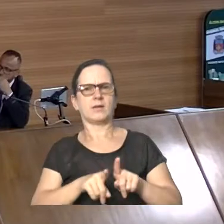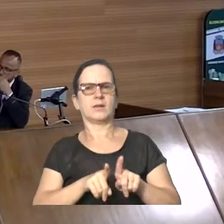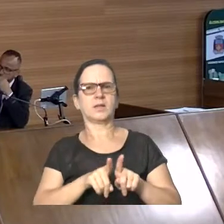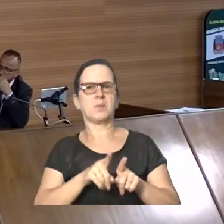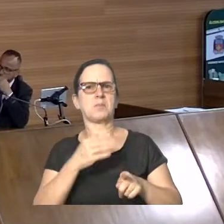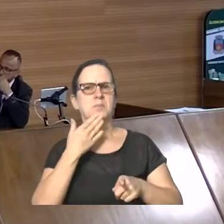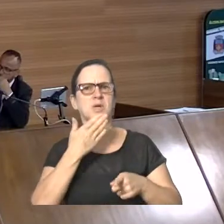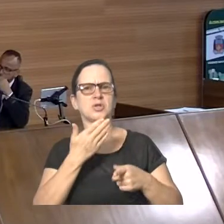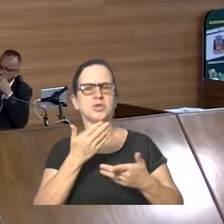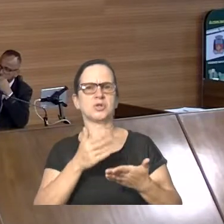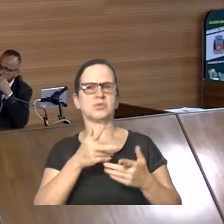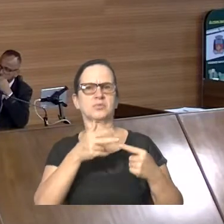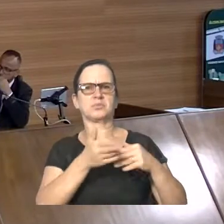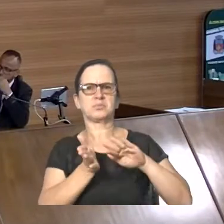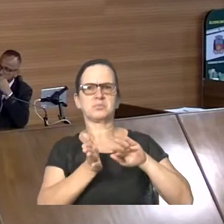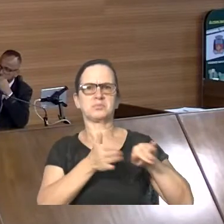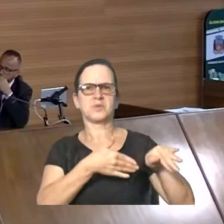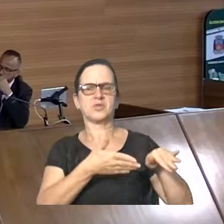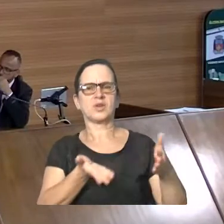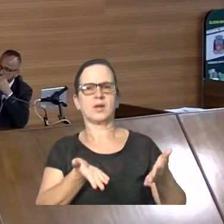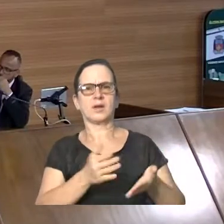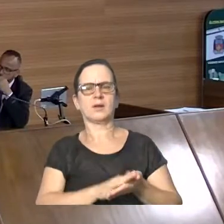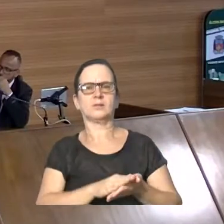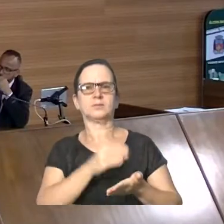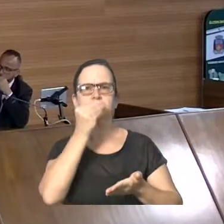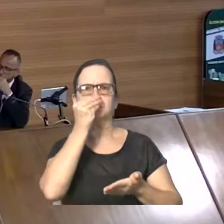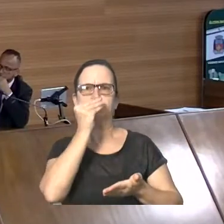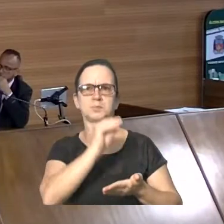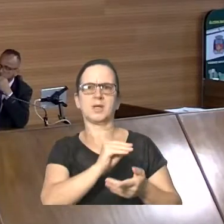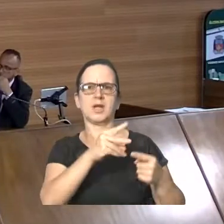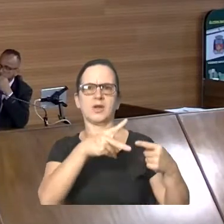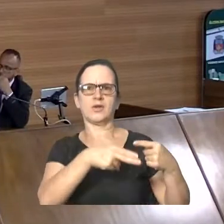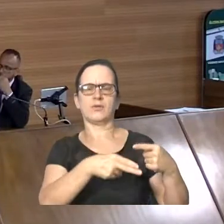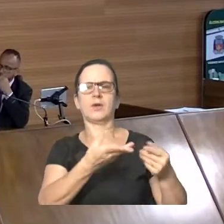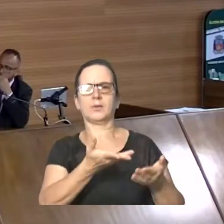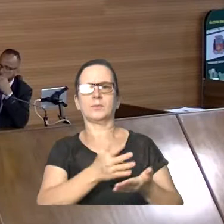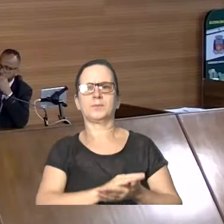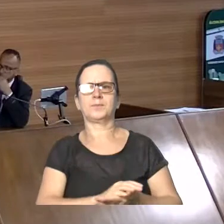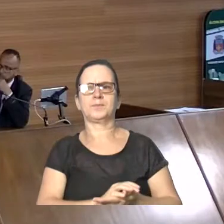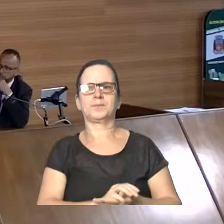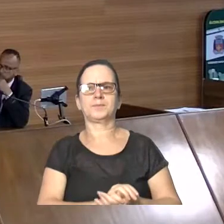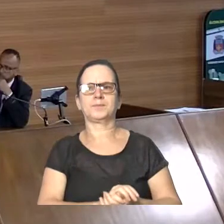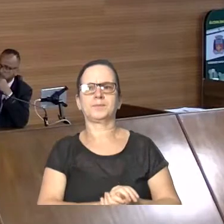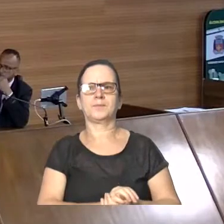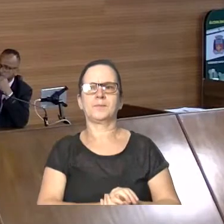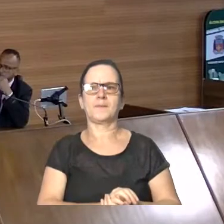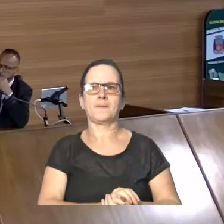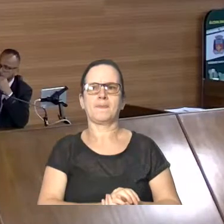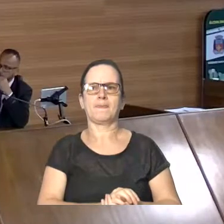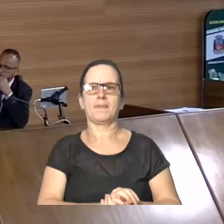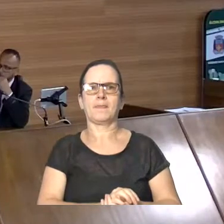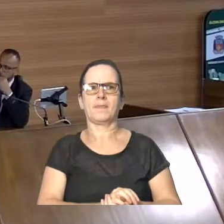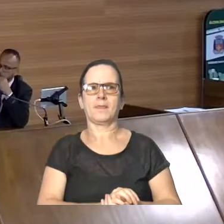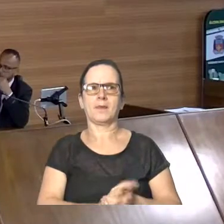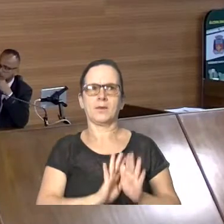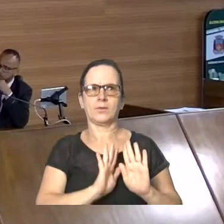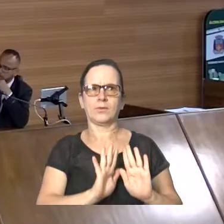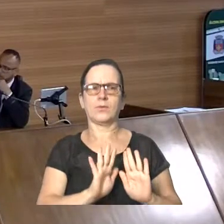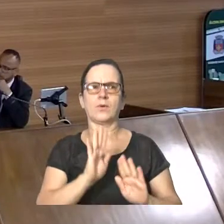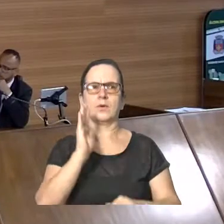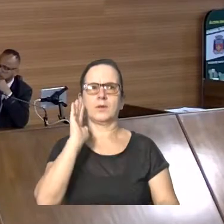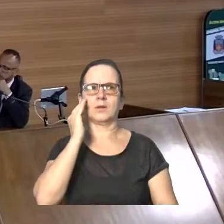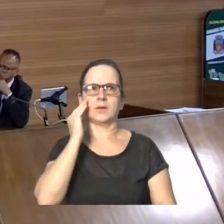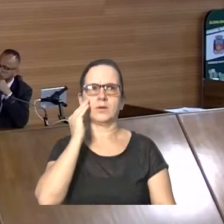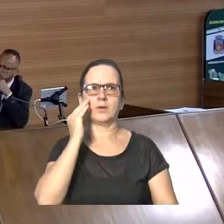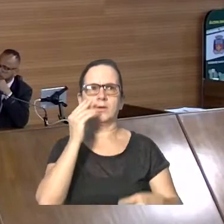parlamentares, pedir a retirada desse veto, com certeza pela rejeição do veto do senhor prefeito. Vereador, só para a vossa excelência ficar